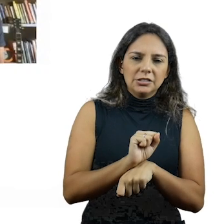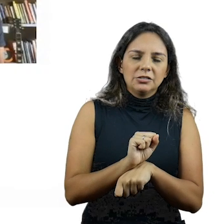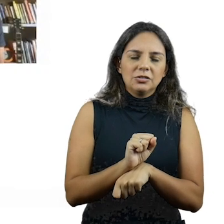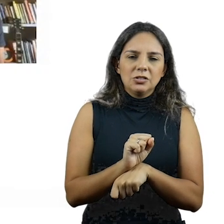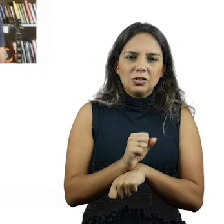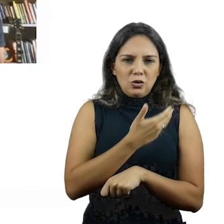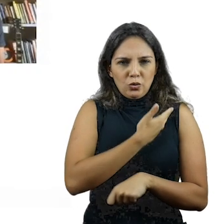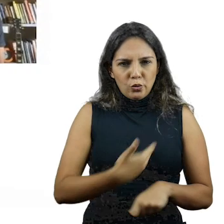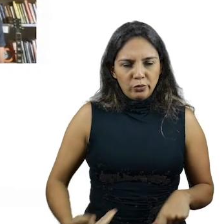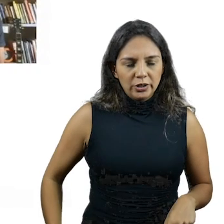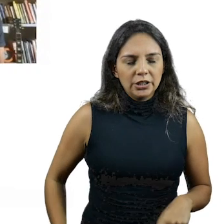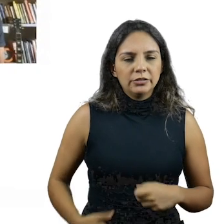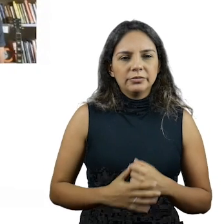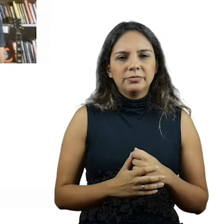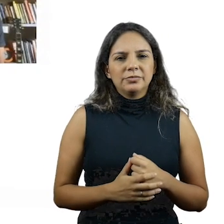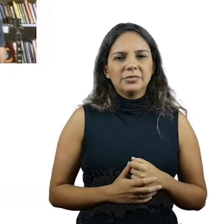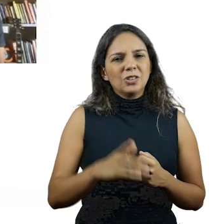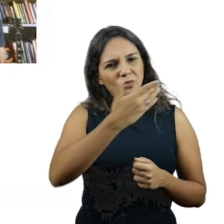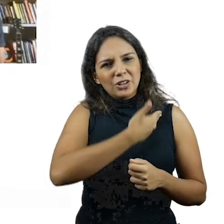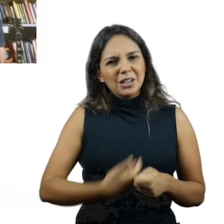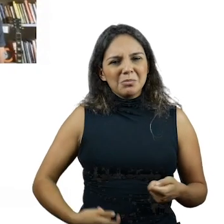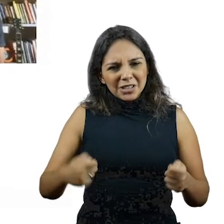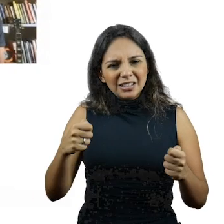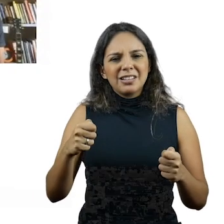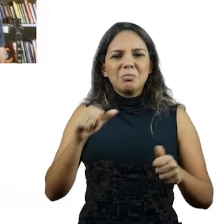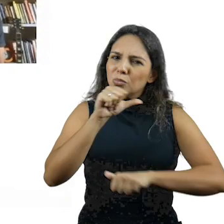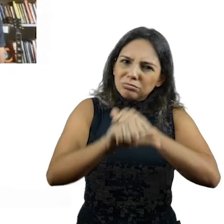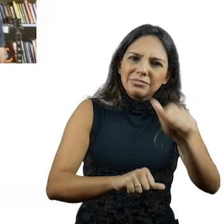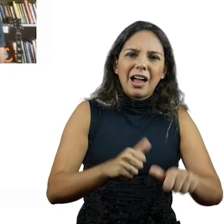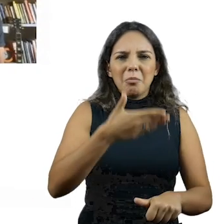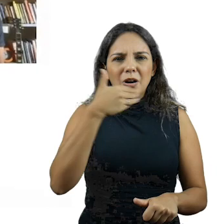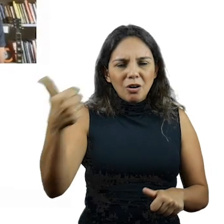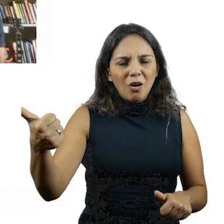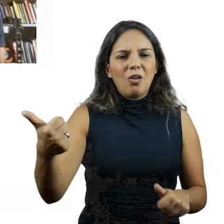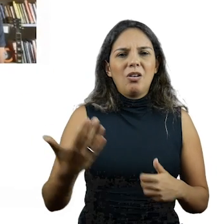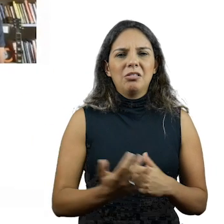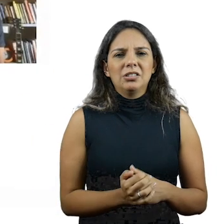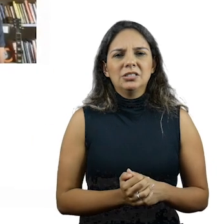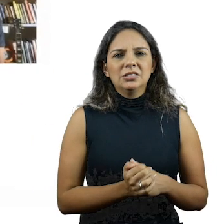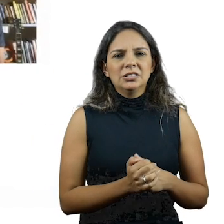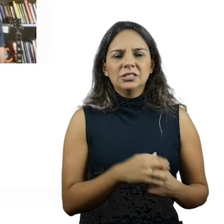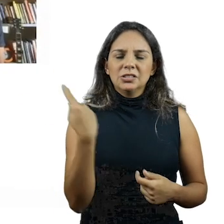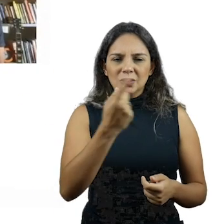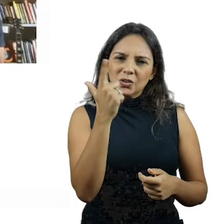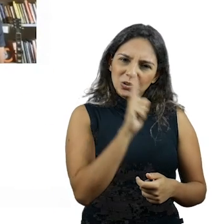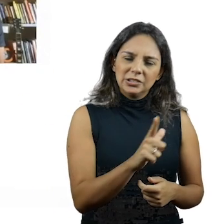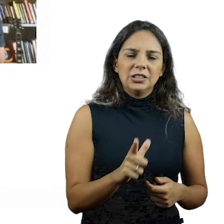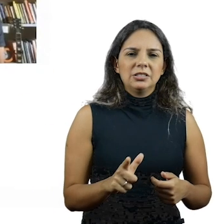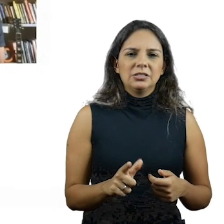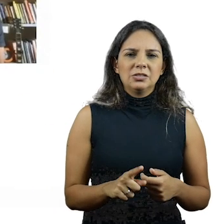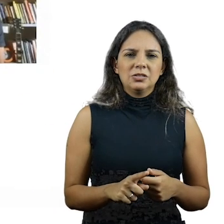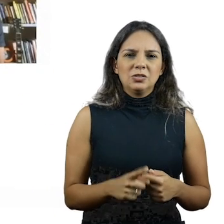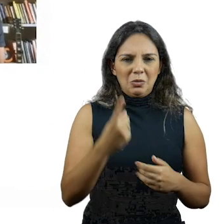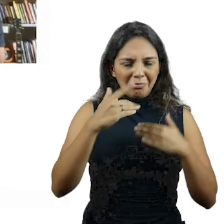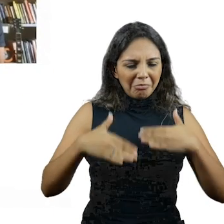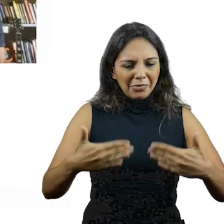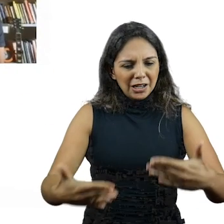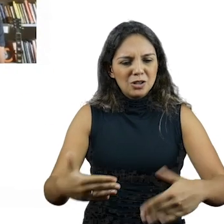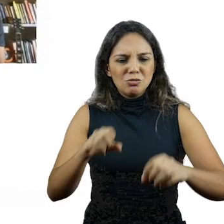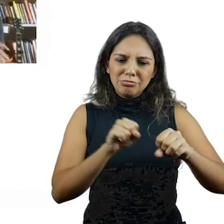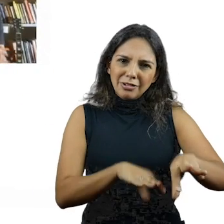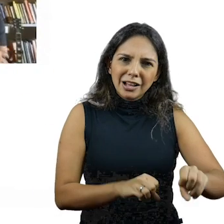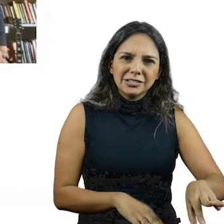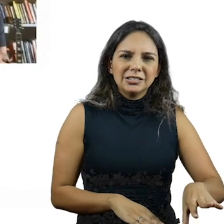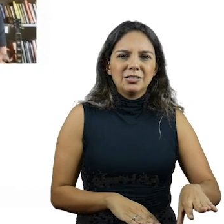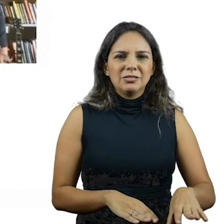esse governo, né, seja um pouco mais eficiente, né, que a gente consiga ter um ministro da educação